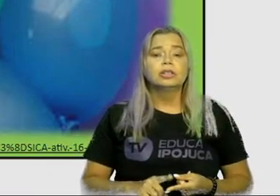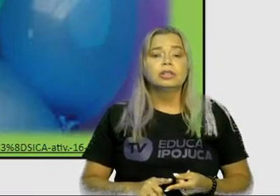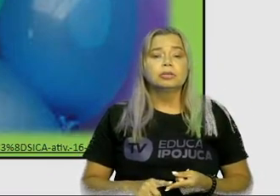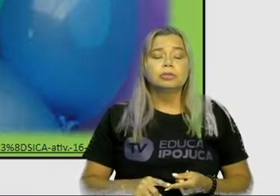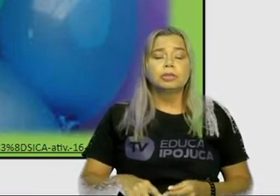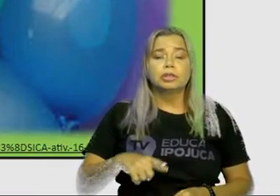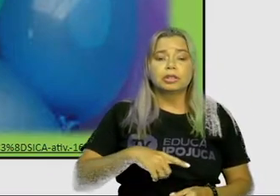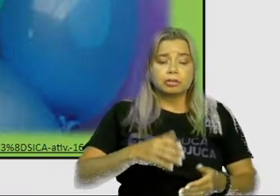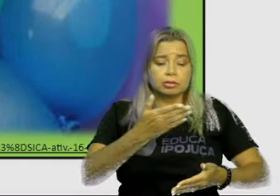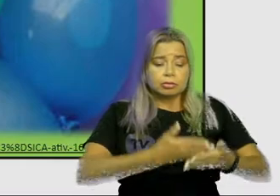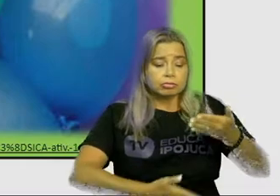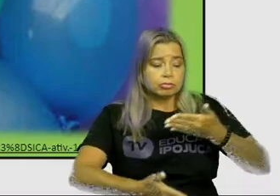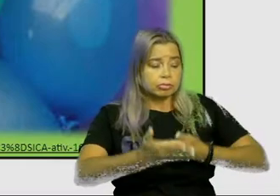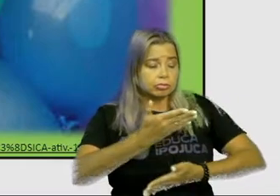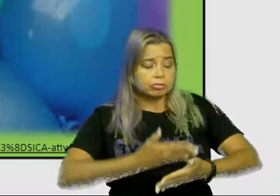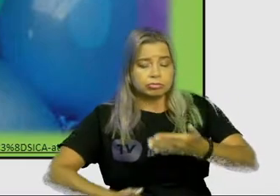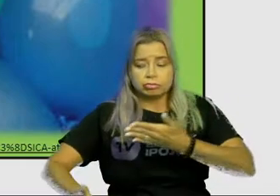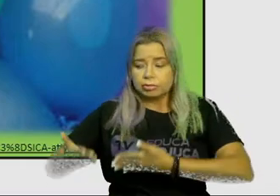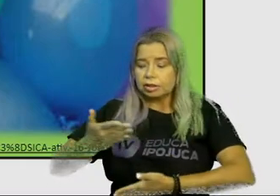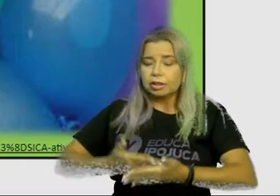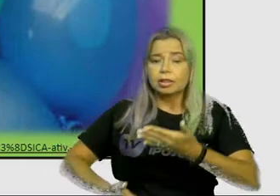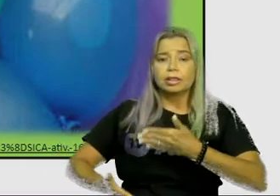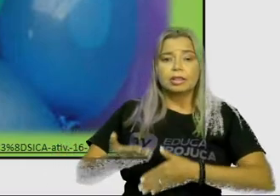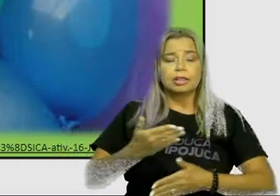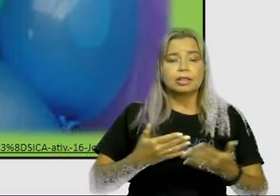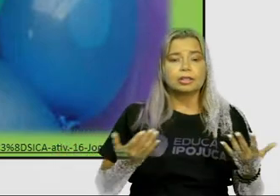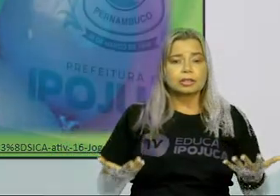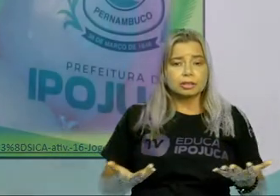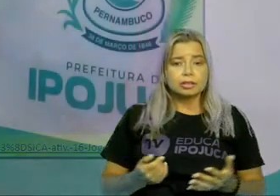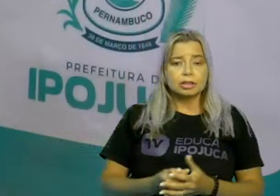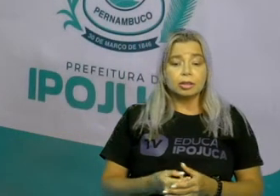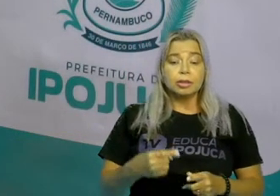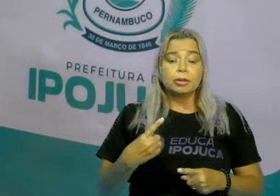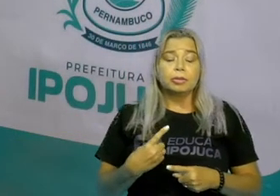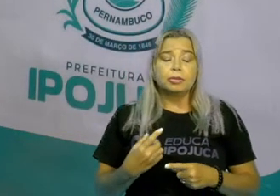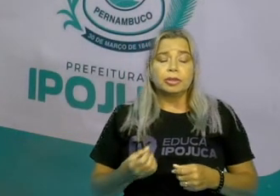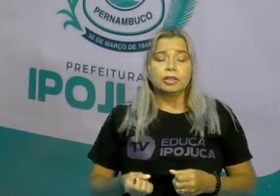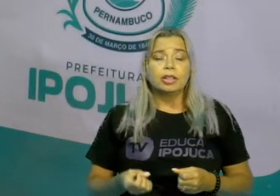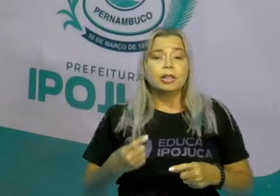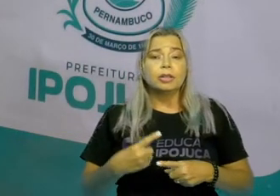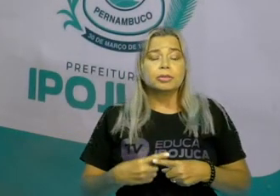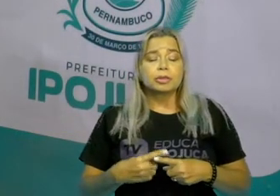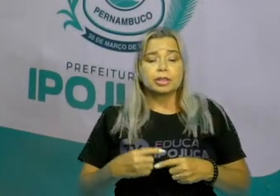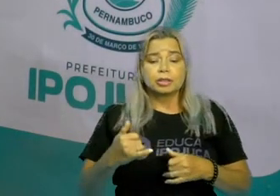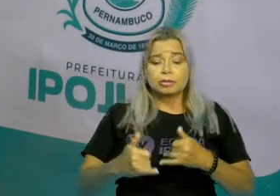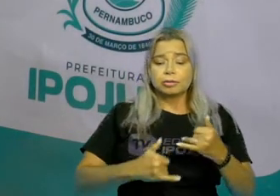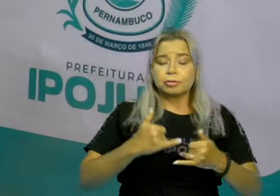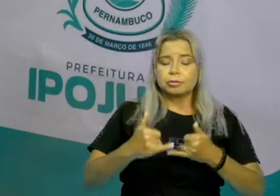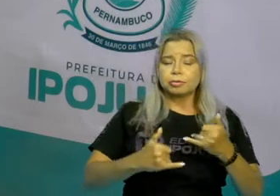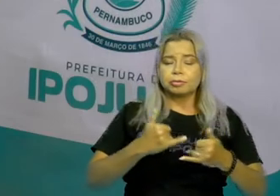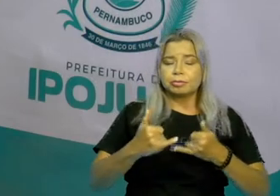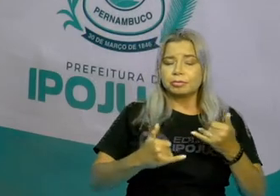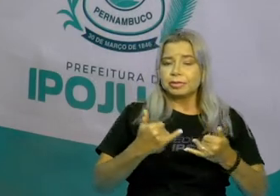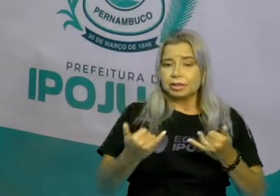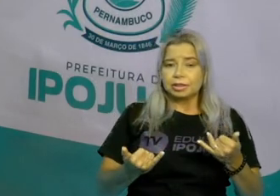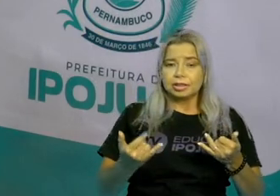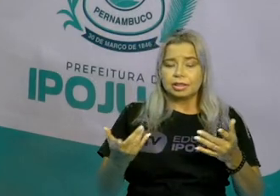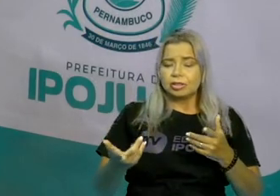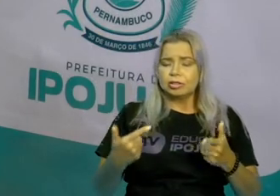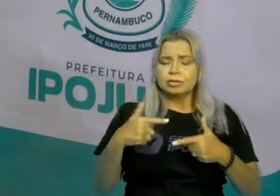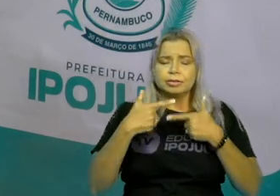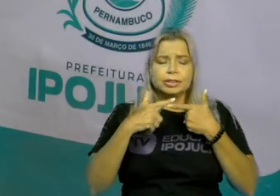e canalizar a frustração. Por quê? Porque a gente se diverte, se a gente se diverte, delibera, ó, sensações,